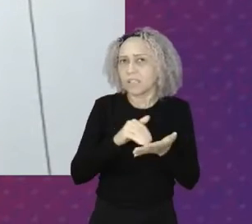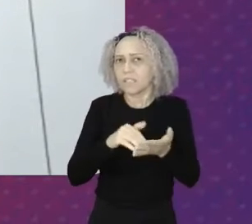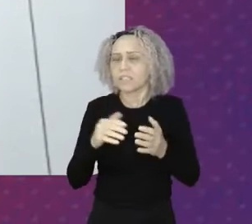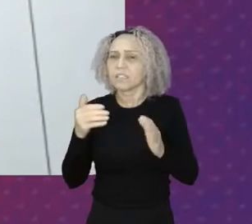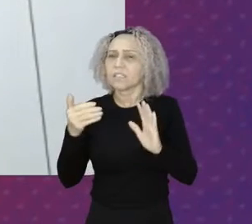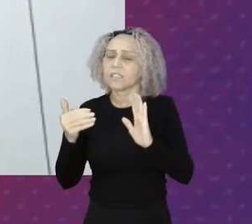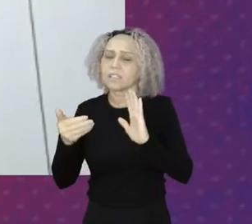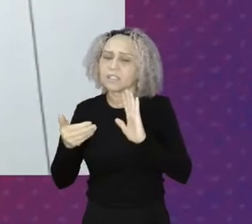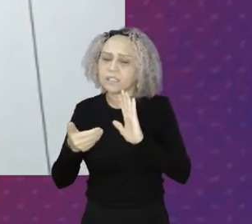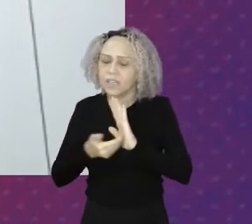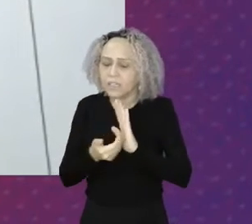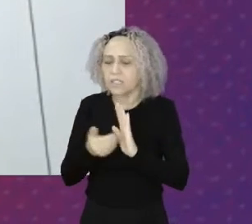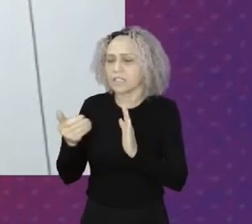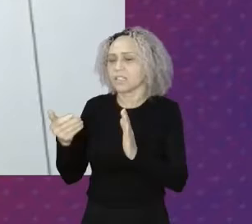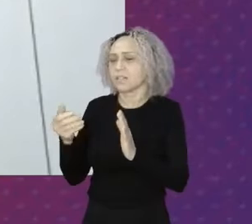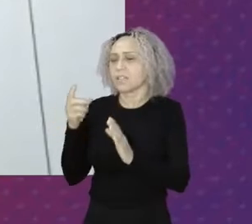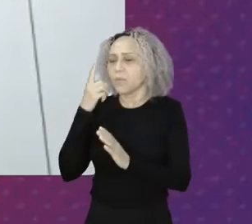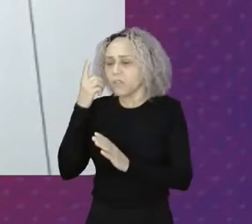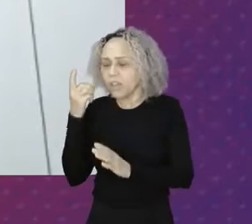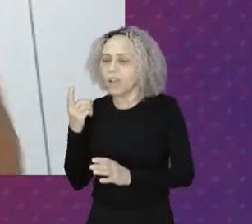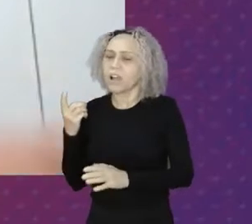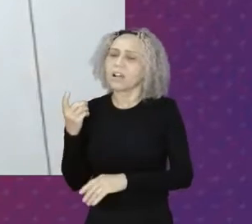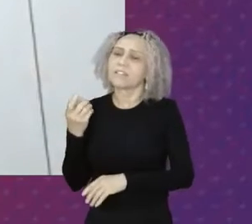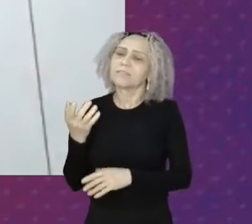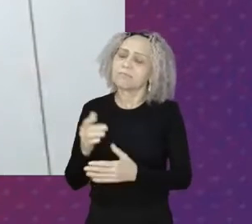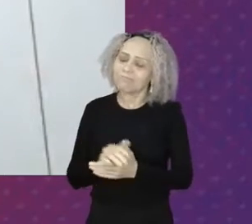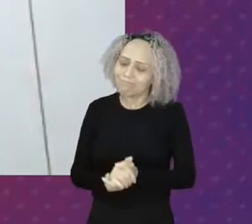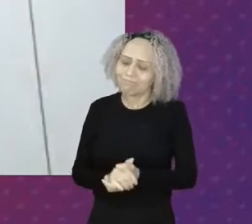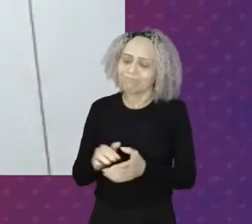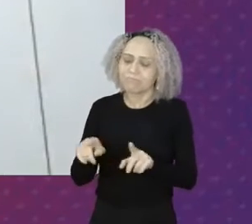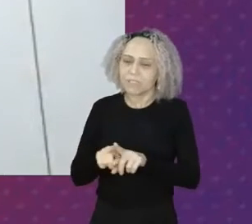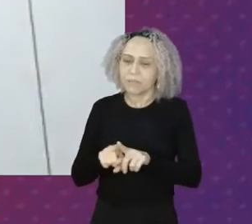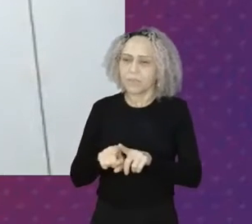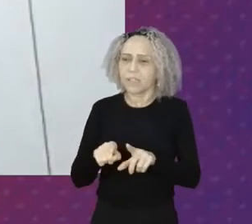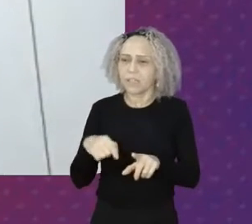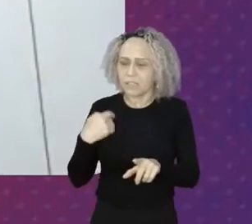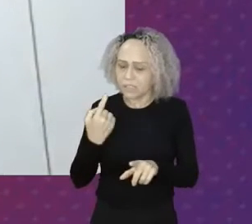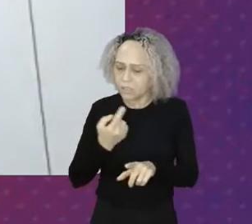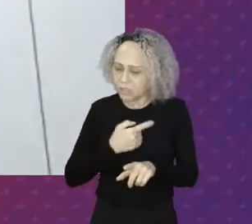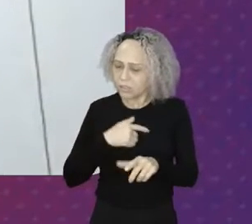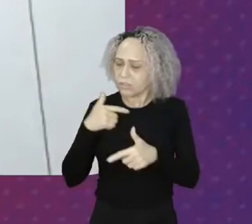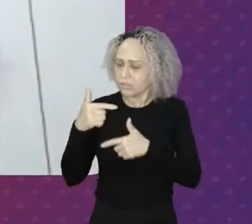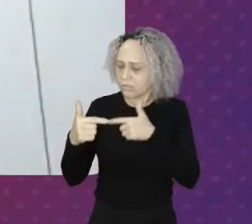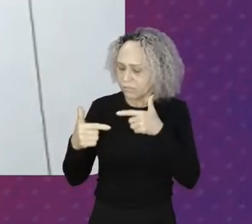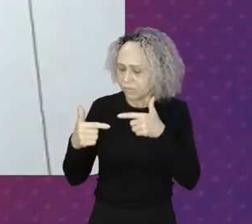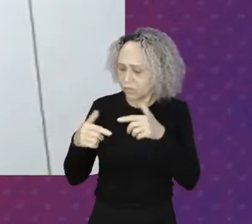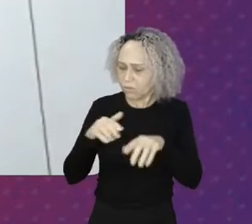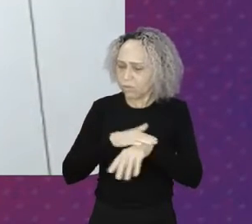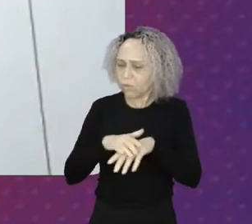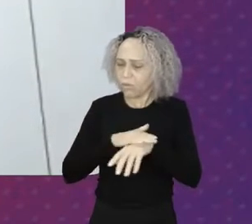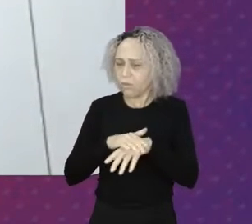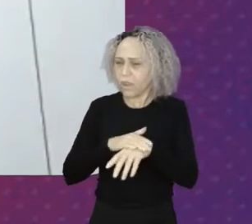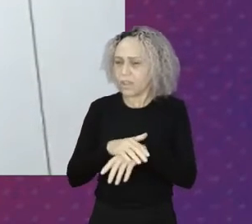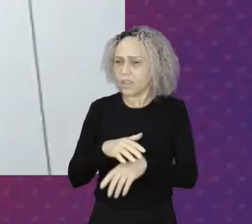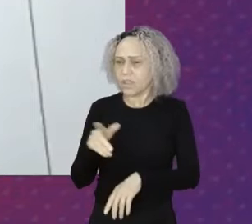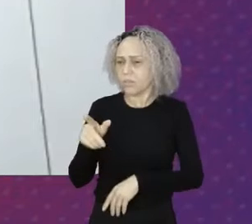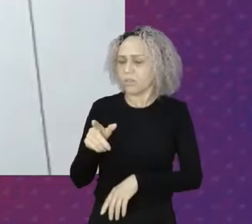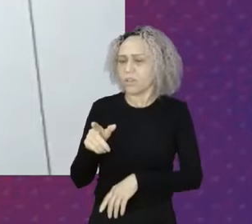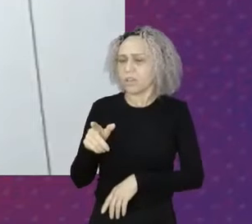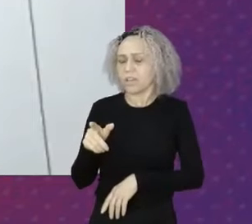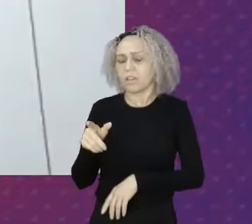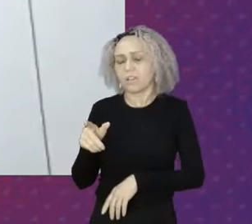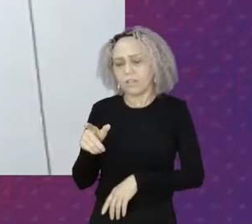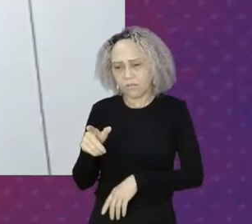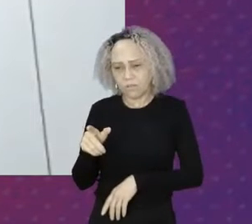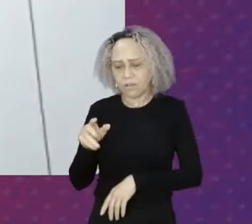da Procuradoria Especial da Mulher no Senado. Nós tivemos também uma conversa muito importante com a doutora Raquel Branquinho, que coordena o